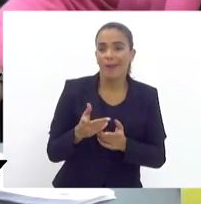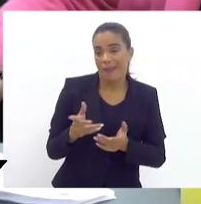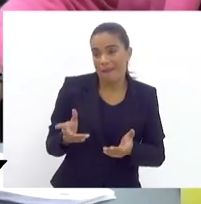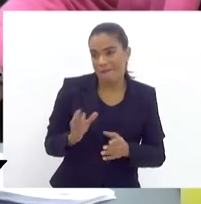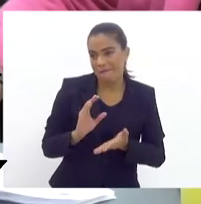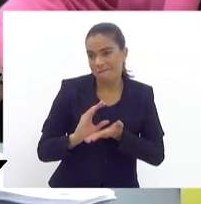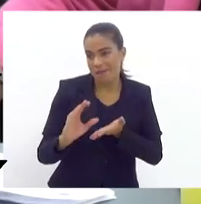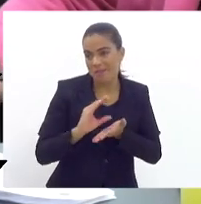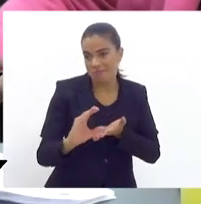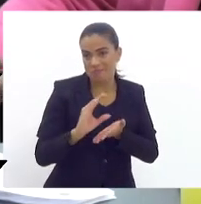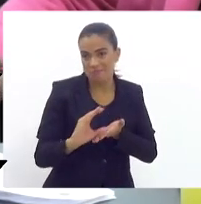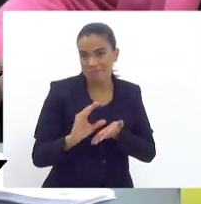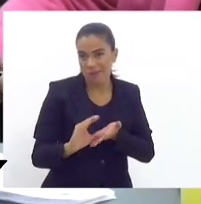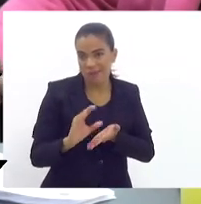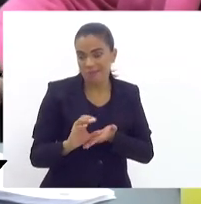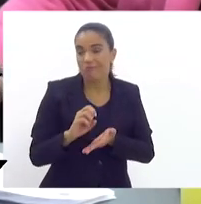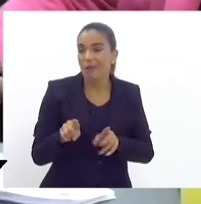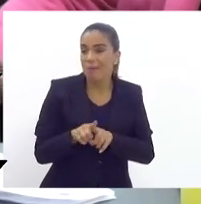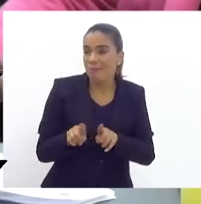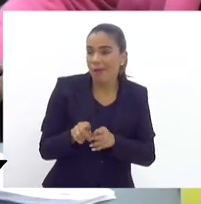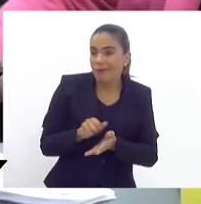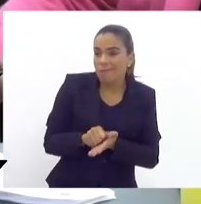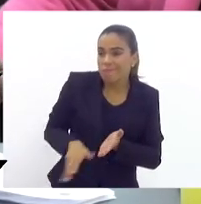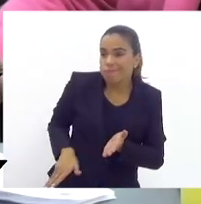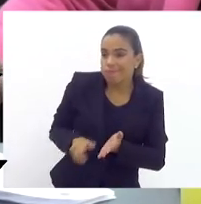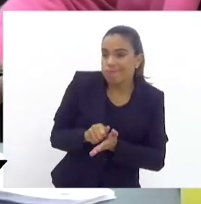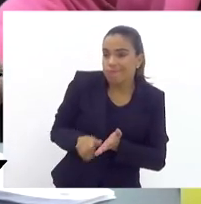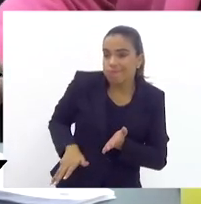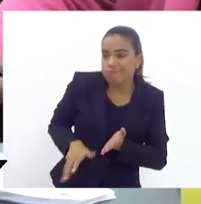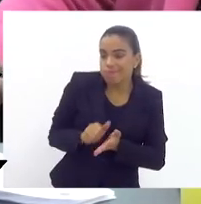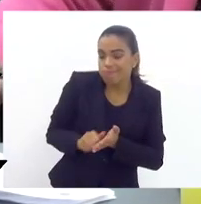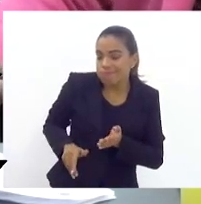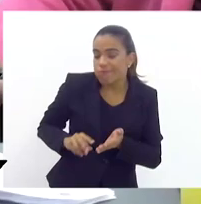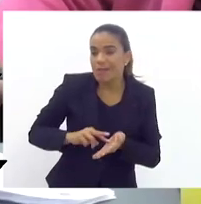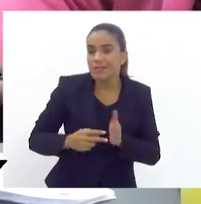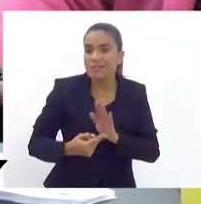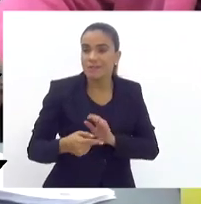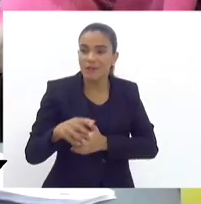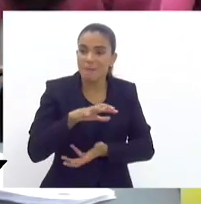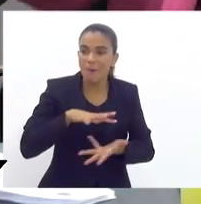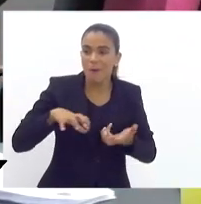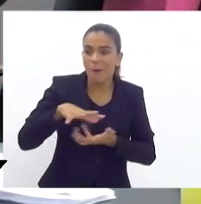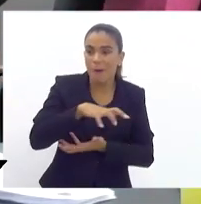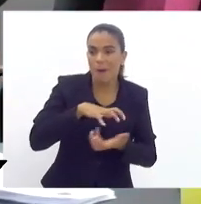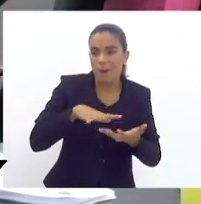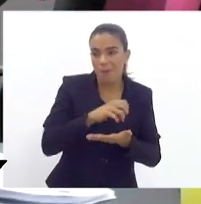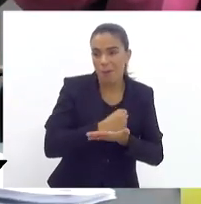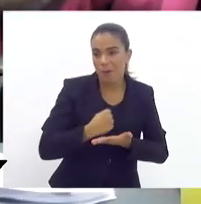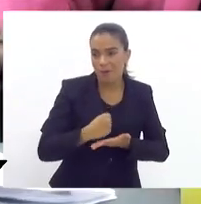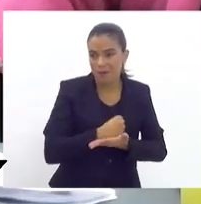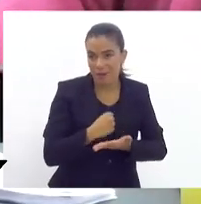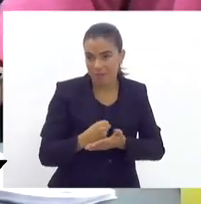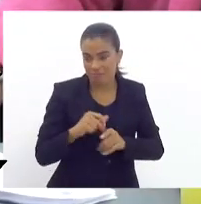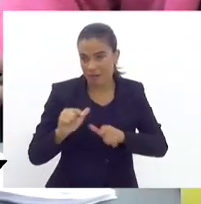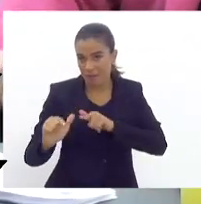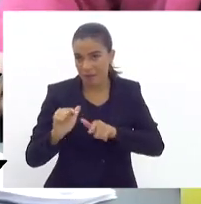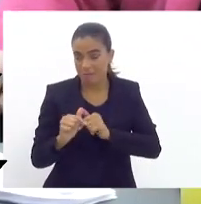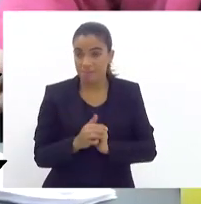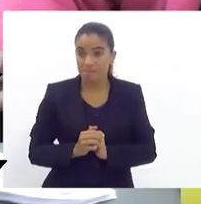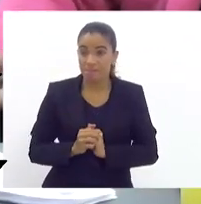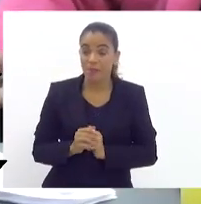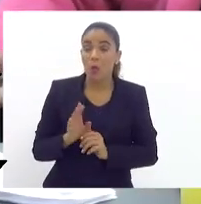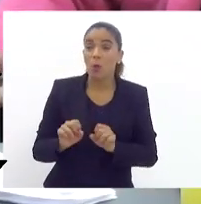investimentos, custos. E custos geram polêmicas no contrato de concessão.